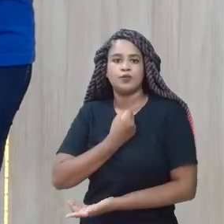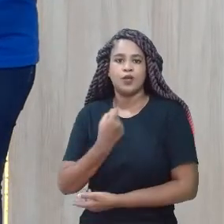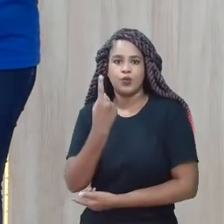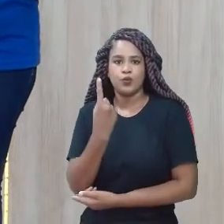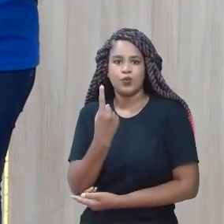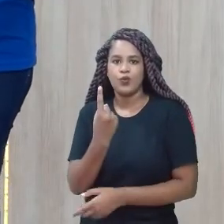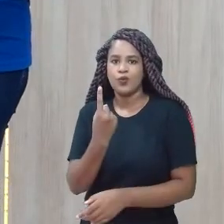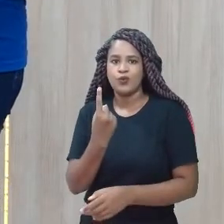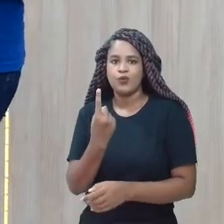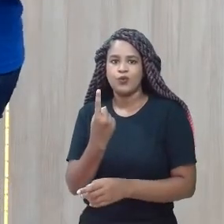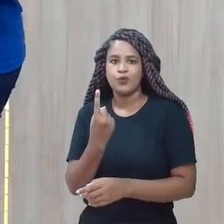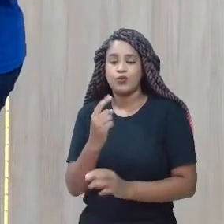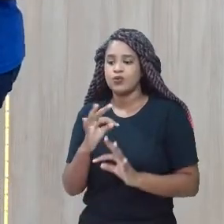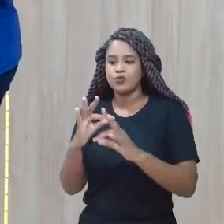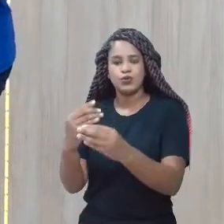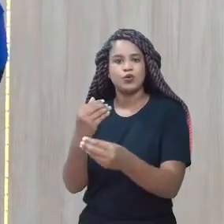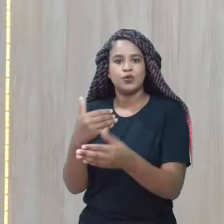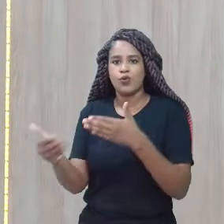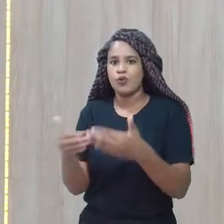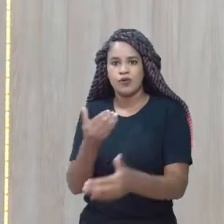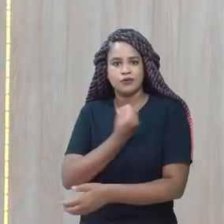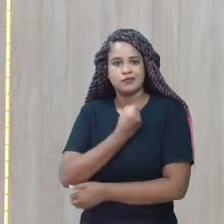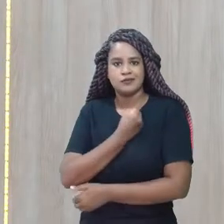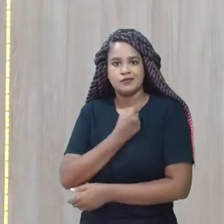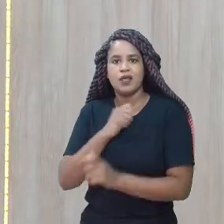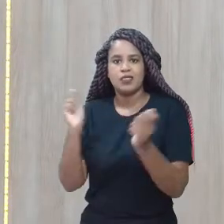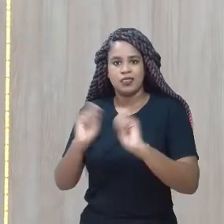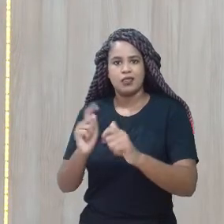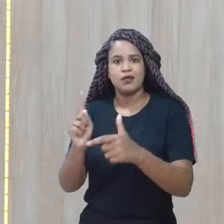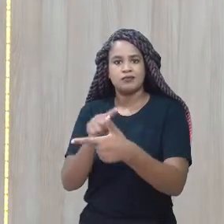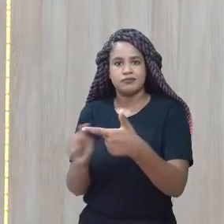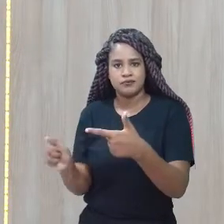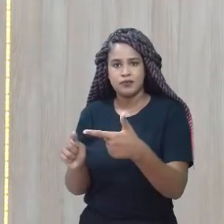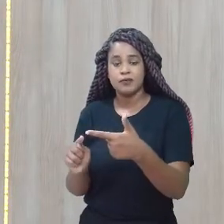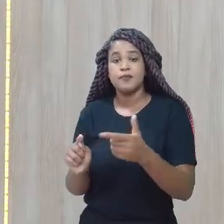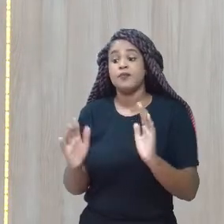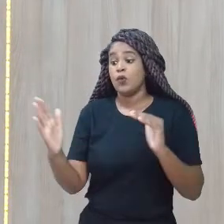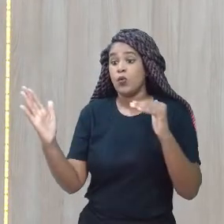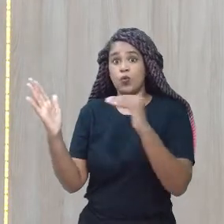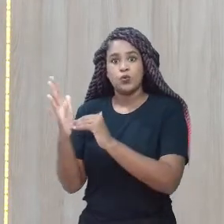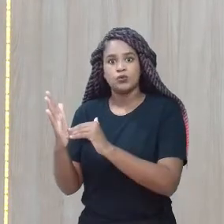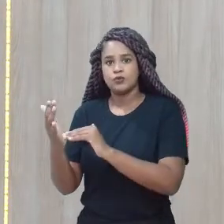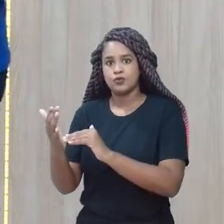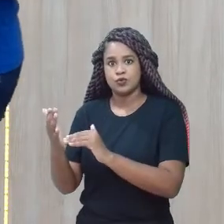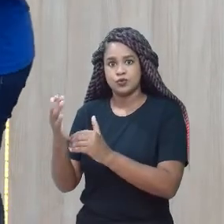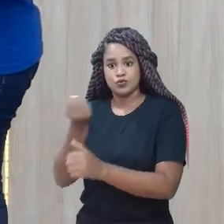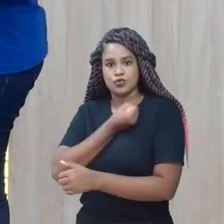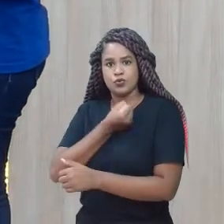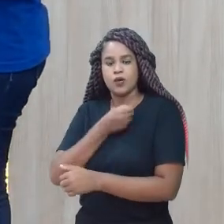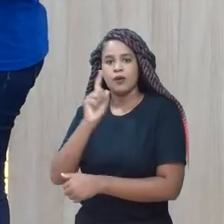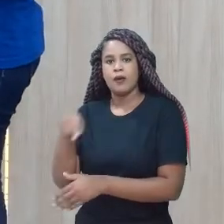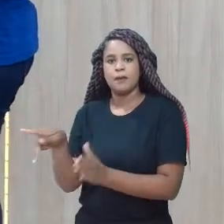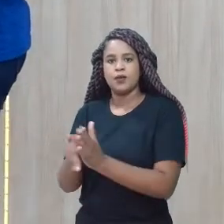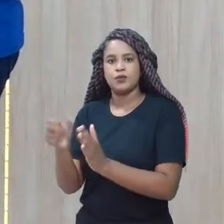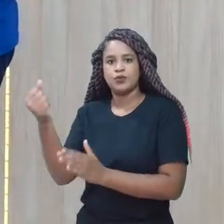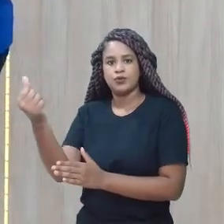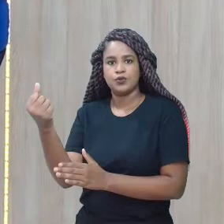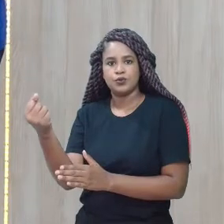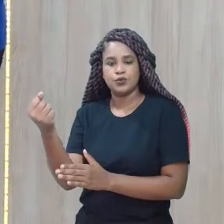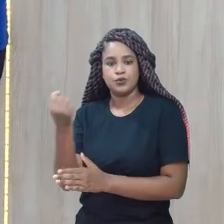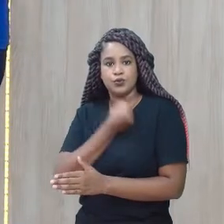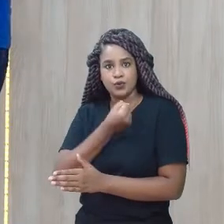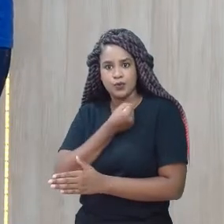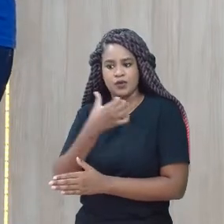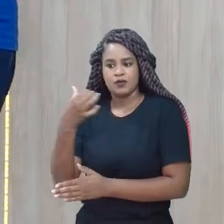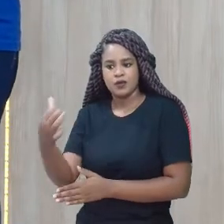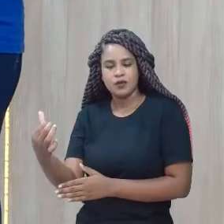para todo mundo. E o último número desse conjunto sempre vai ser o próprio número, tá certo? E aí eu acho